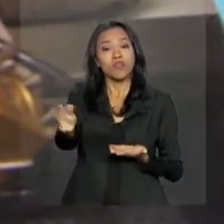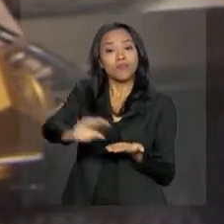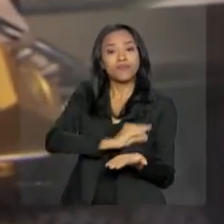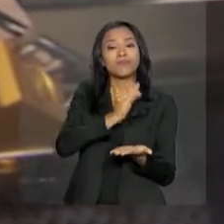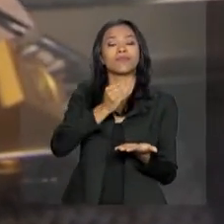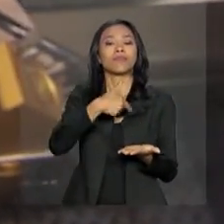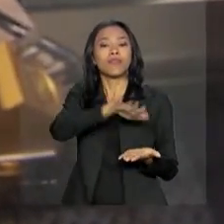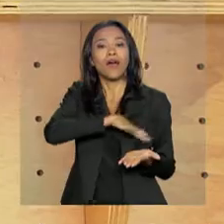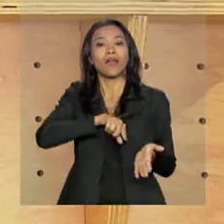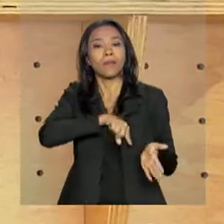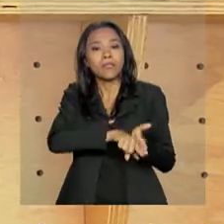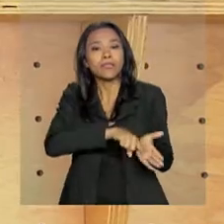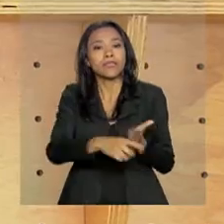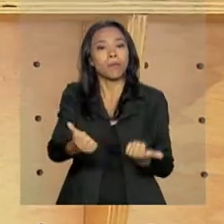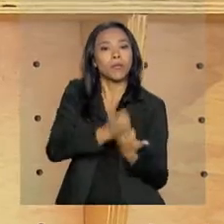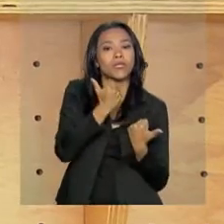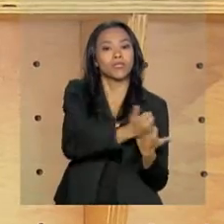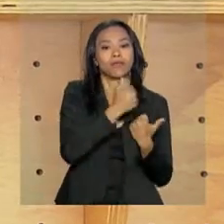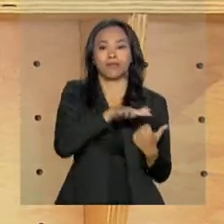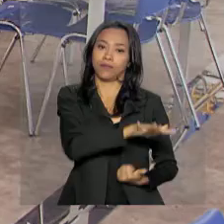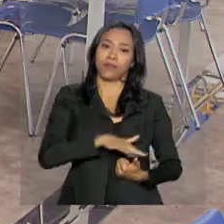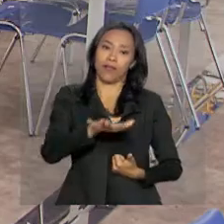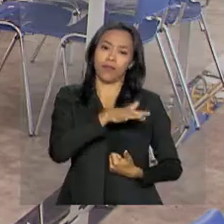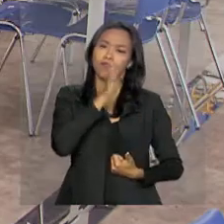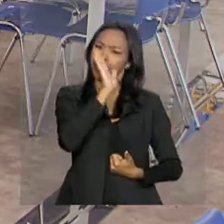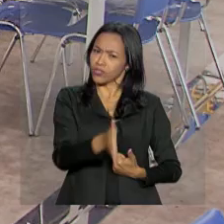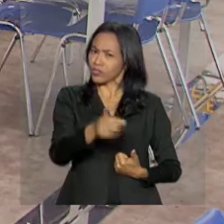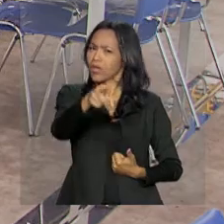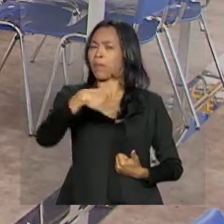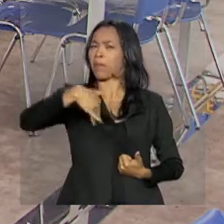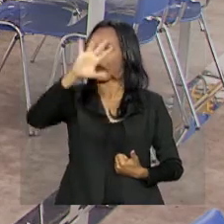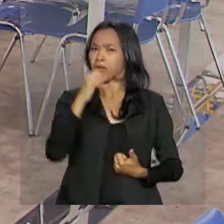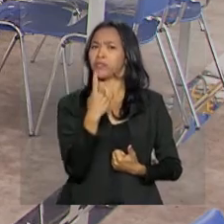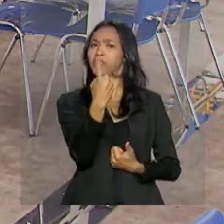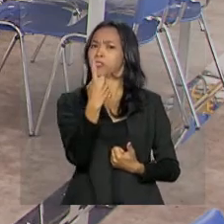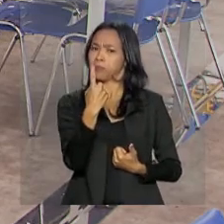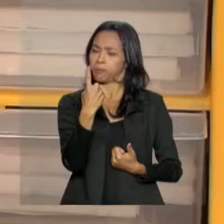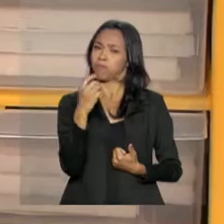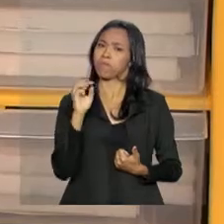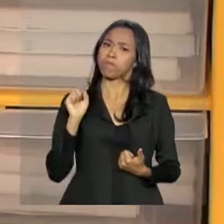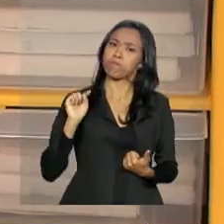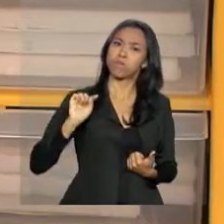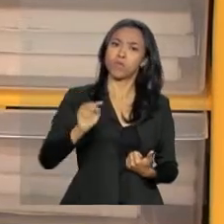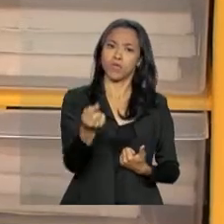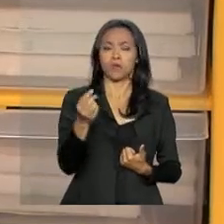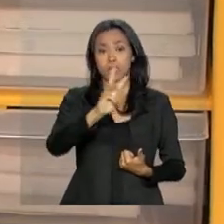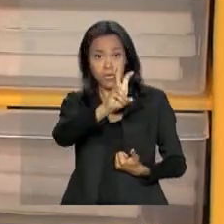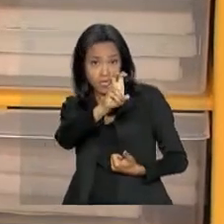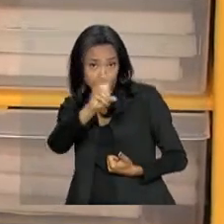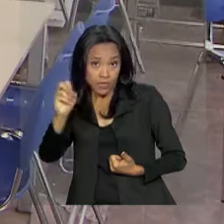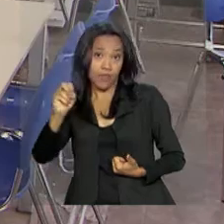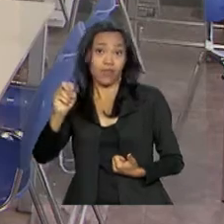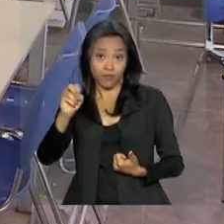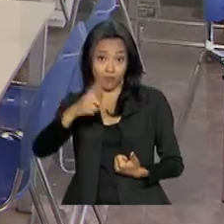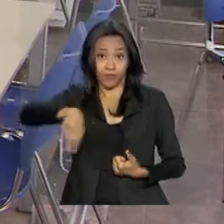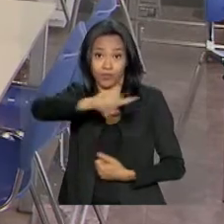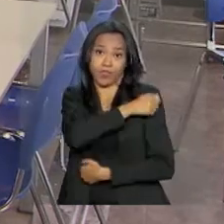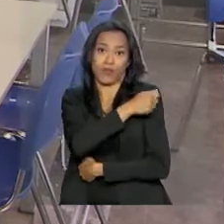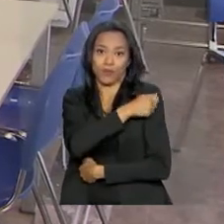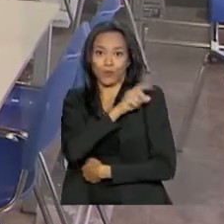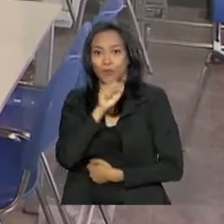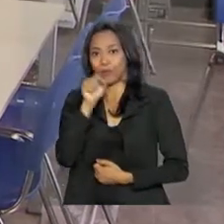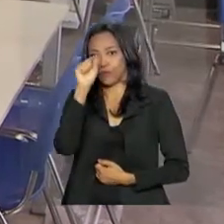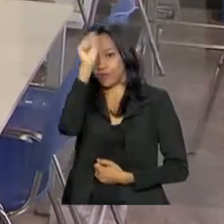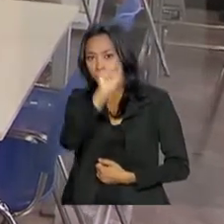laboratório móvel já atendeu mais de mil e 500 alunos de 29 instituições de todo o país ao todo